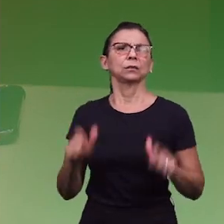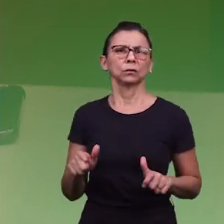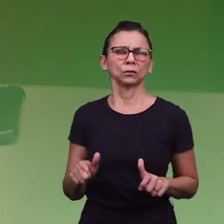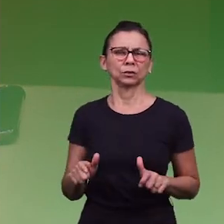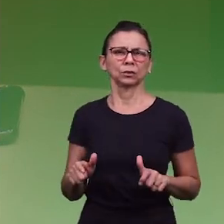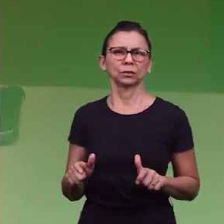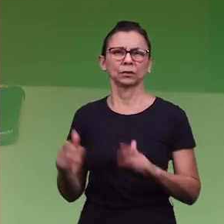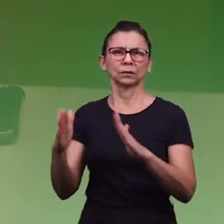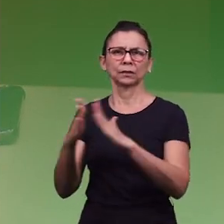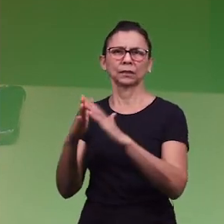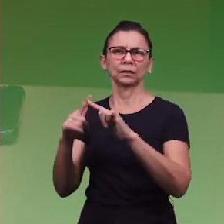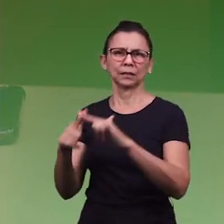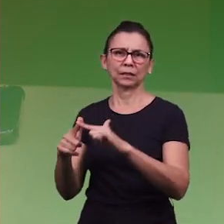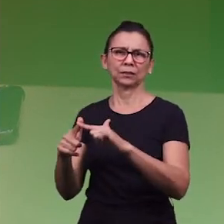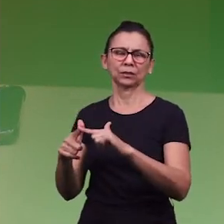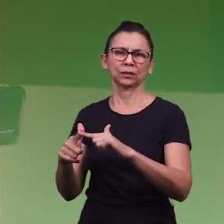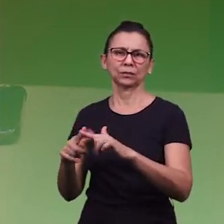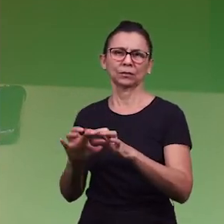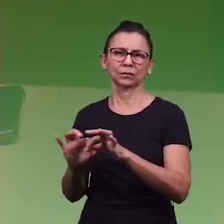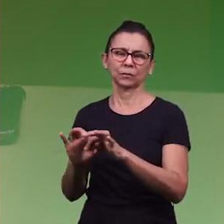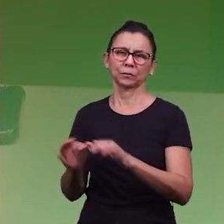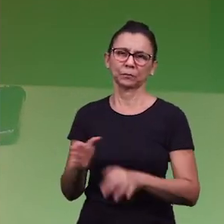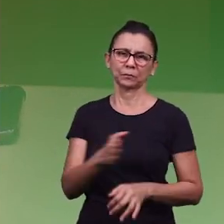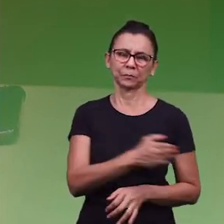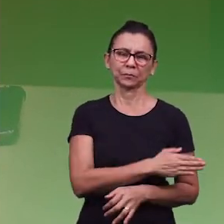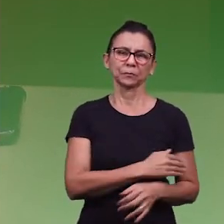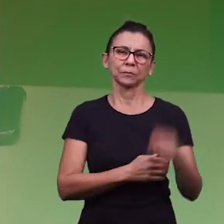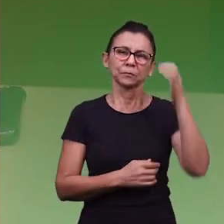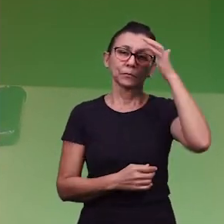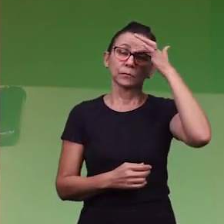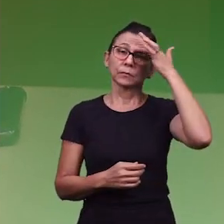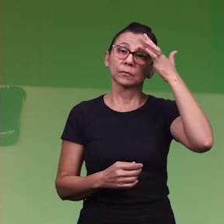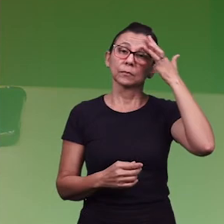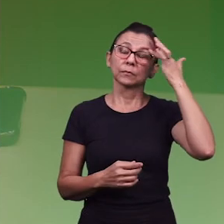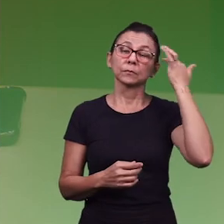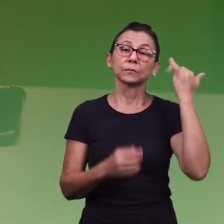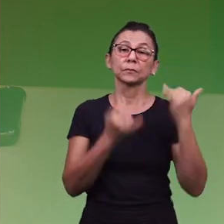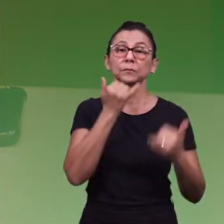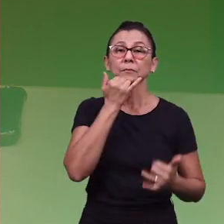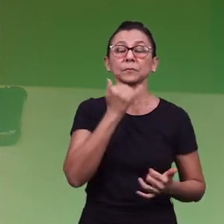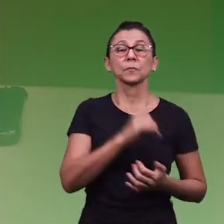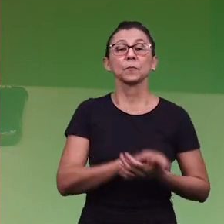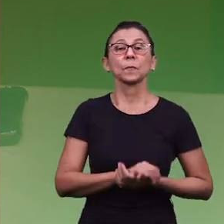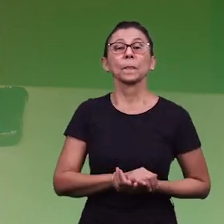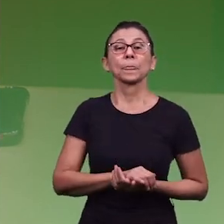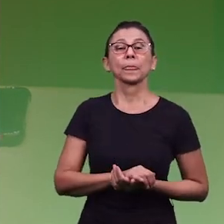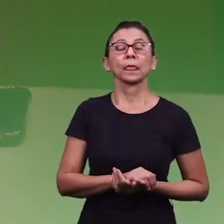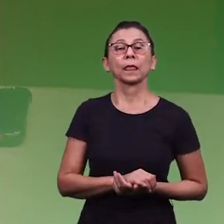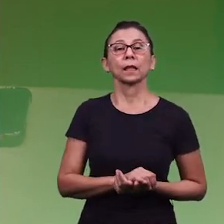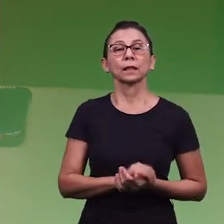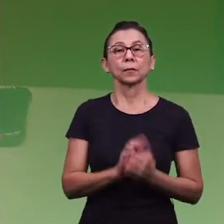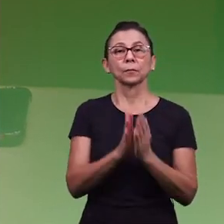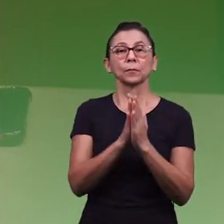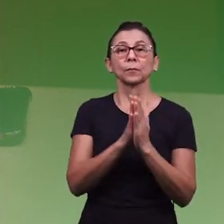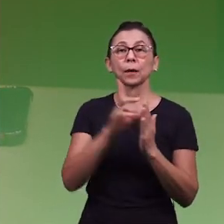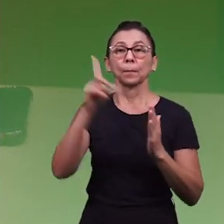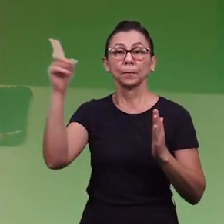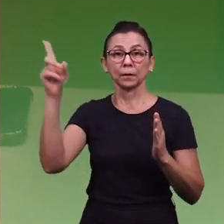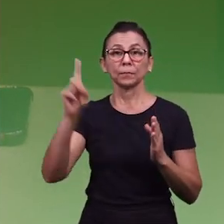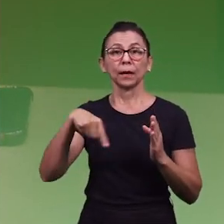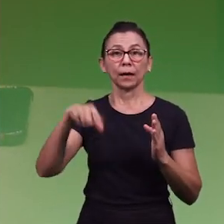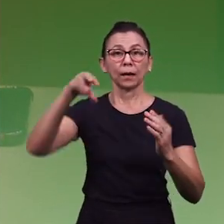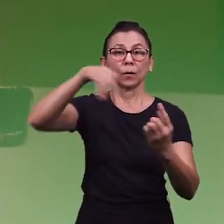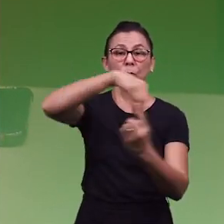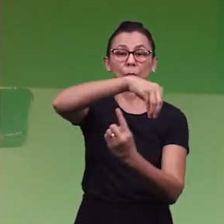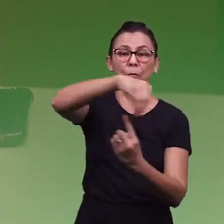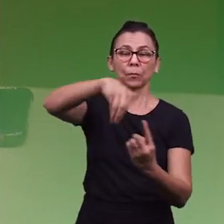da igreja, né? Na vida da igreja. Outro interessante também, outro recurso da graça, é a palavra. A palavra, ela